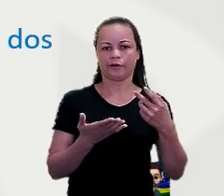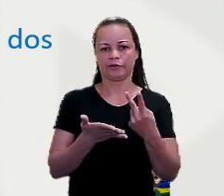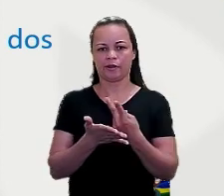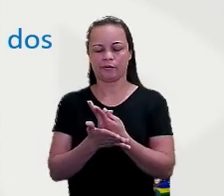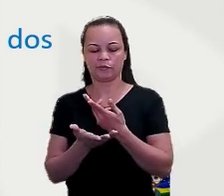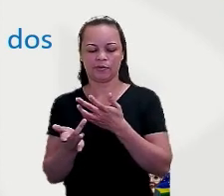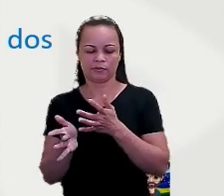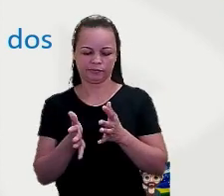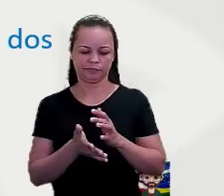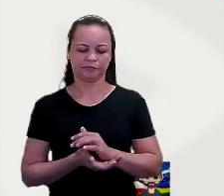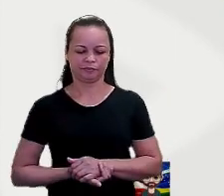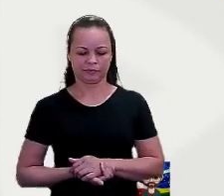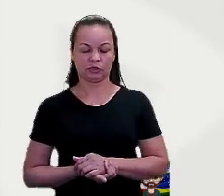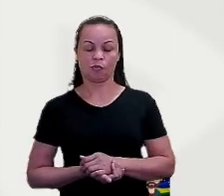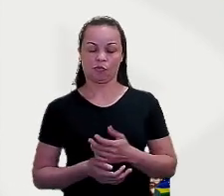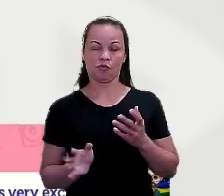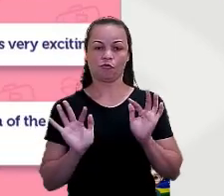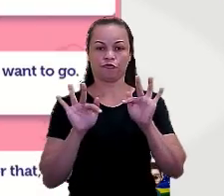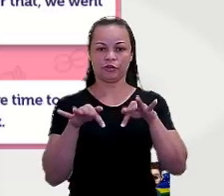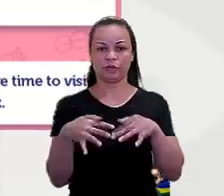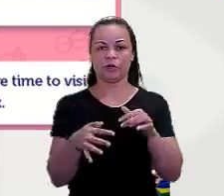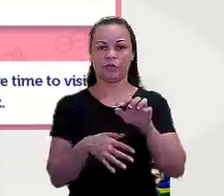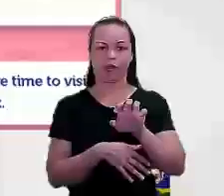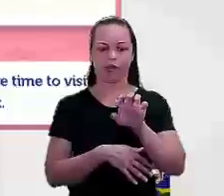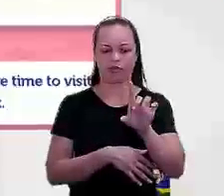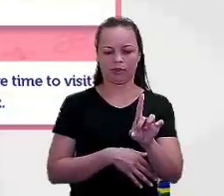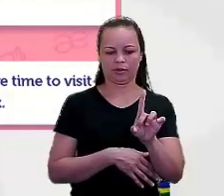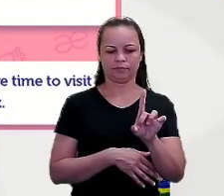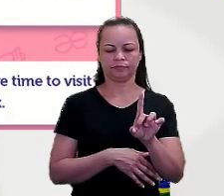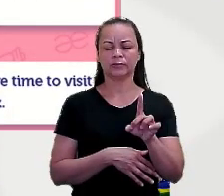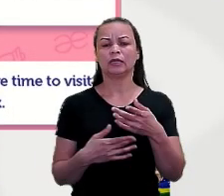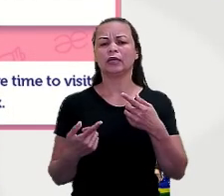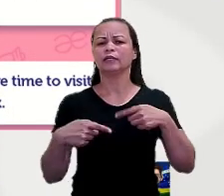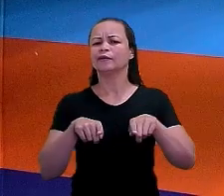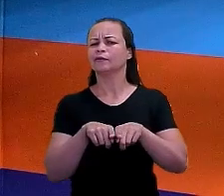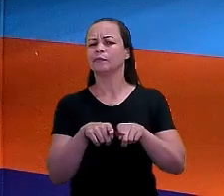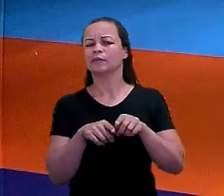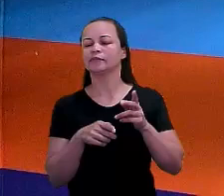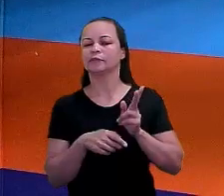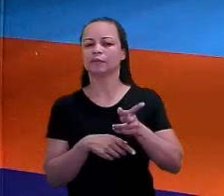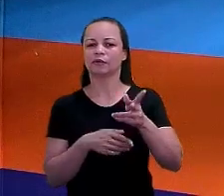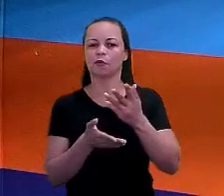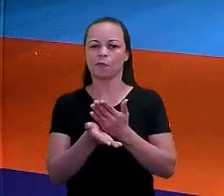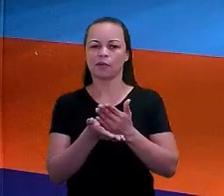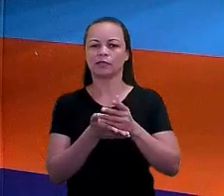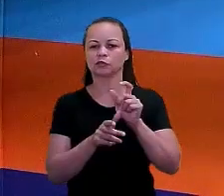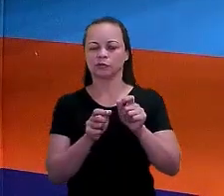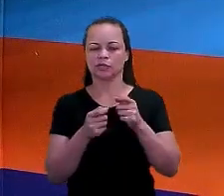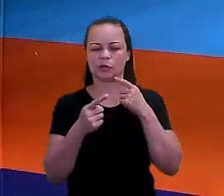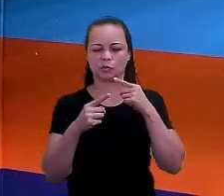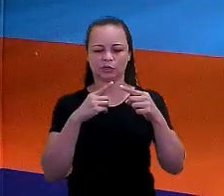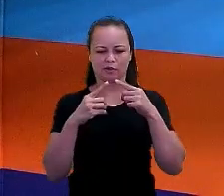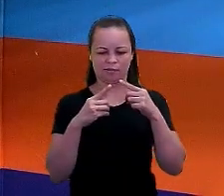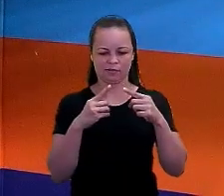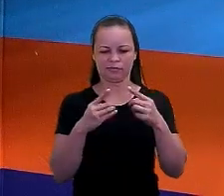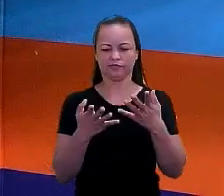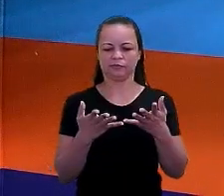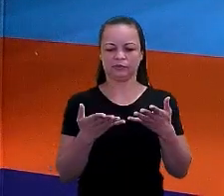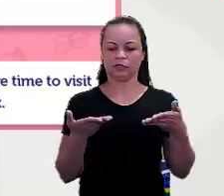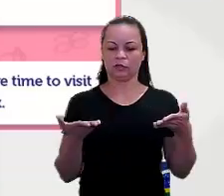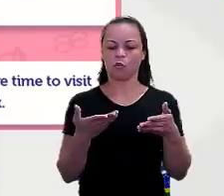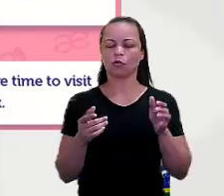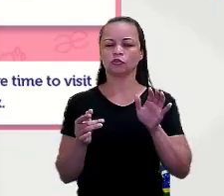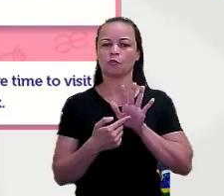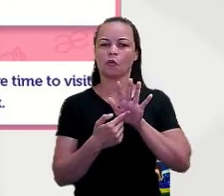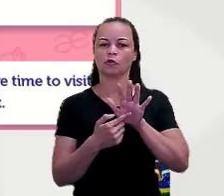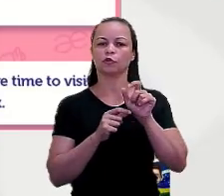terminação ED. Let's see? Então, eu sempre começo com um diálogo. E hoje eu trago, sabe quem? Hoje eu trago o Bruno, né? O nosso